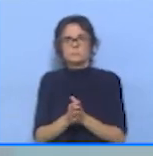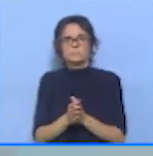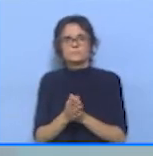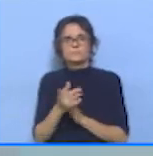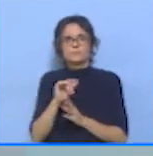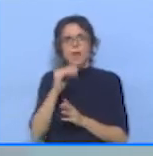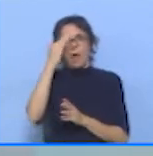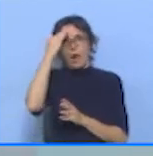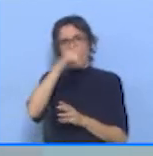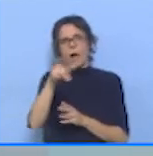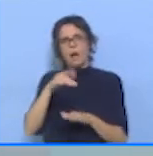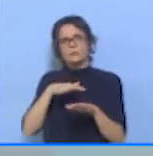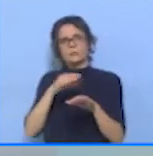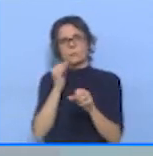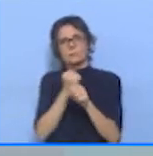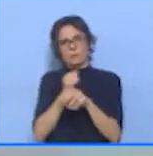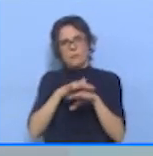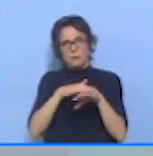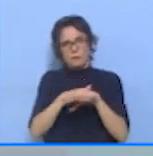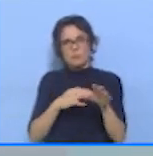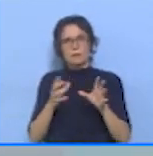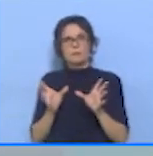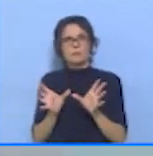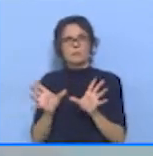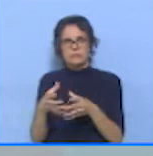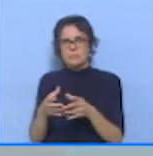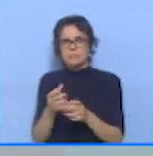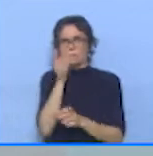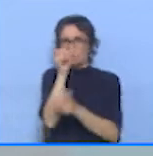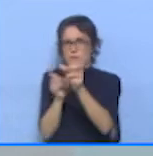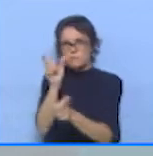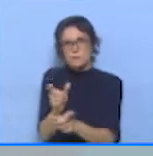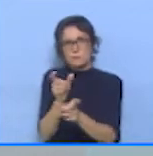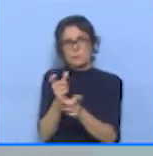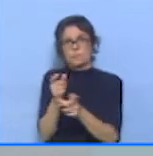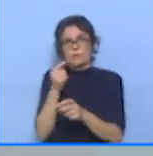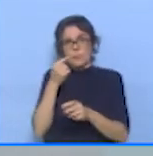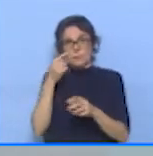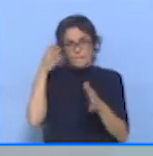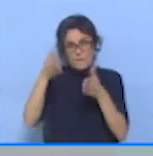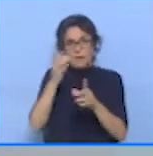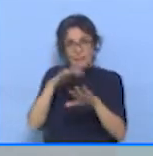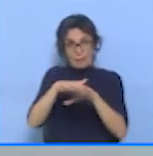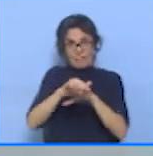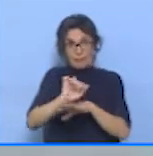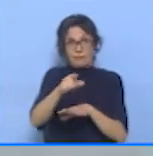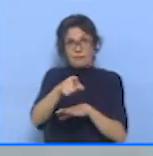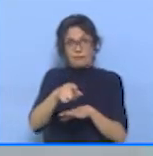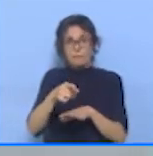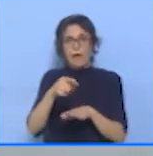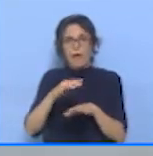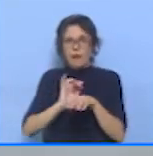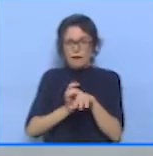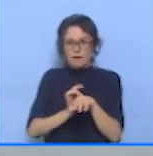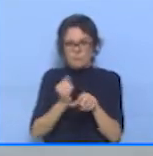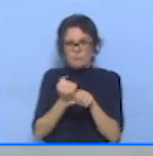trabalho da rede, o trabalho de todos os cidadãos, das organizações, mas pensando especificamente na rede, ele já não é só de sensibilização